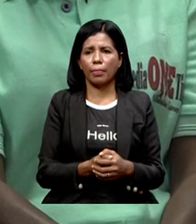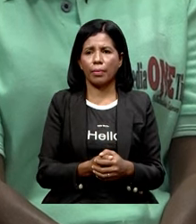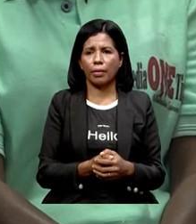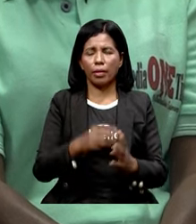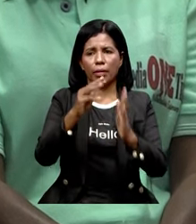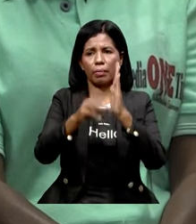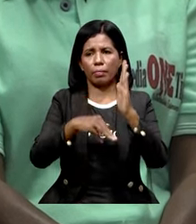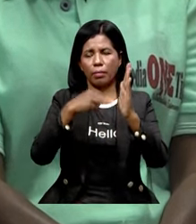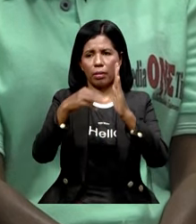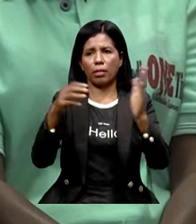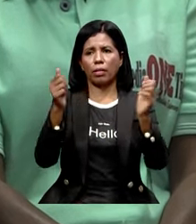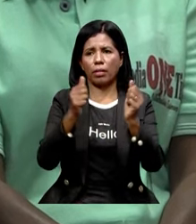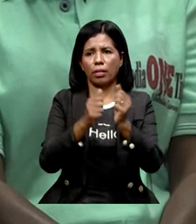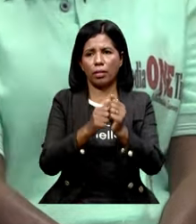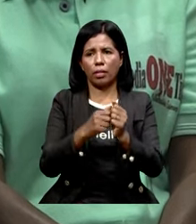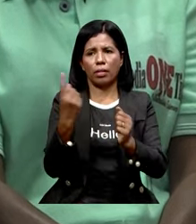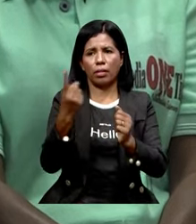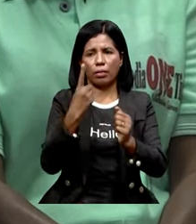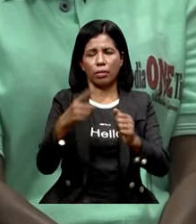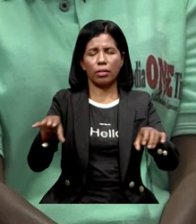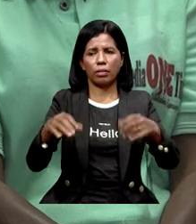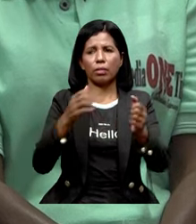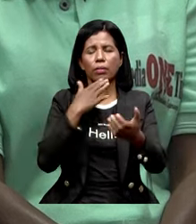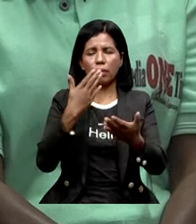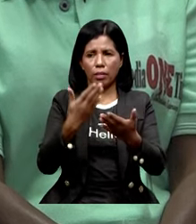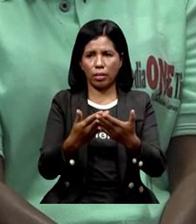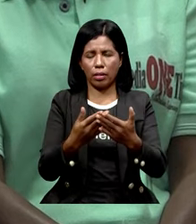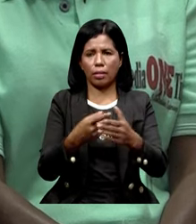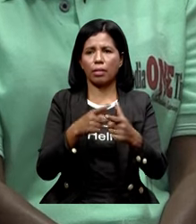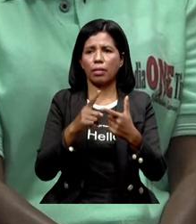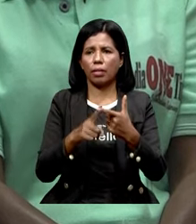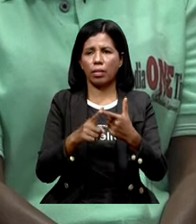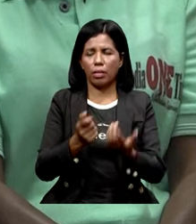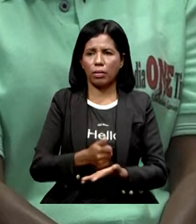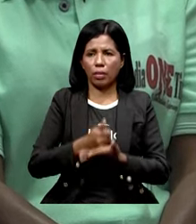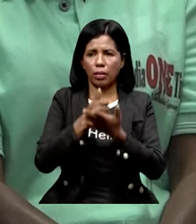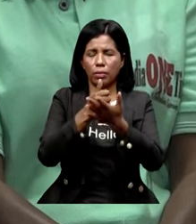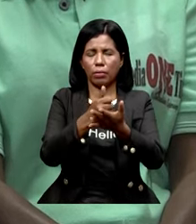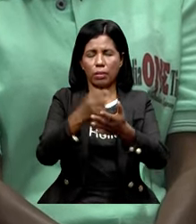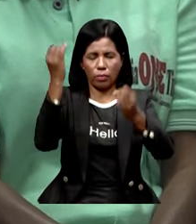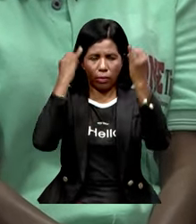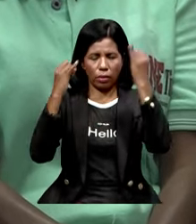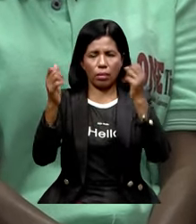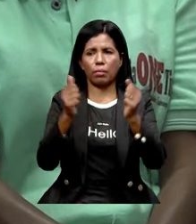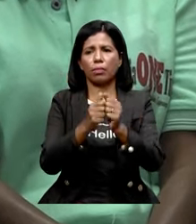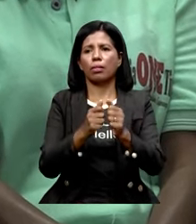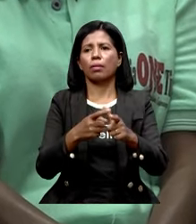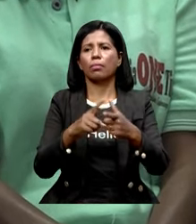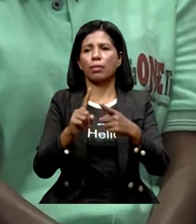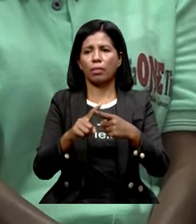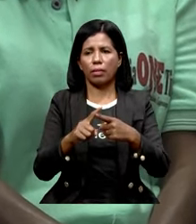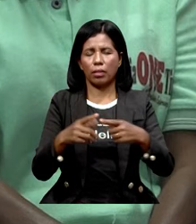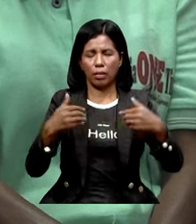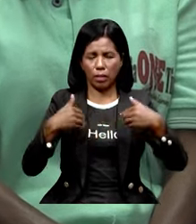mídia, o governo sempre ia conversar com a Pato Bele, facilita a informação para malu, mas bem, moço